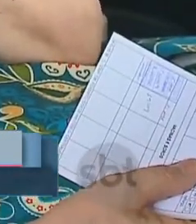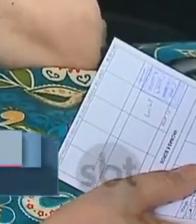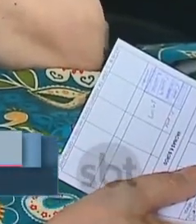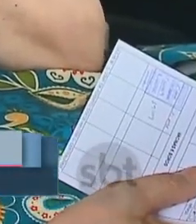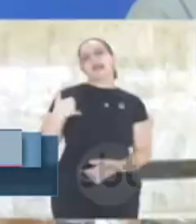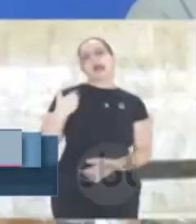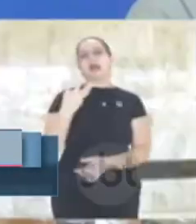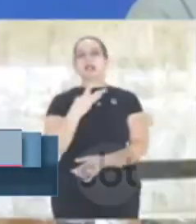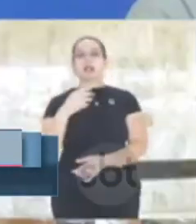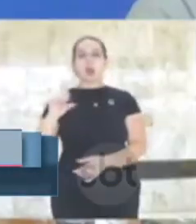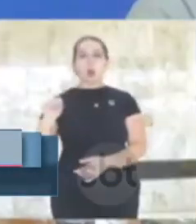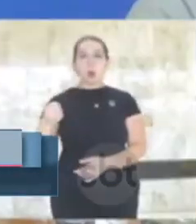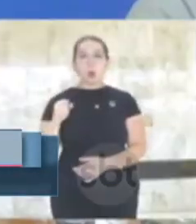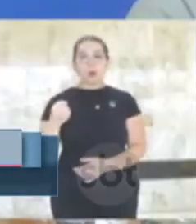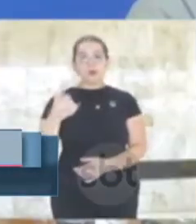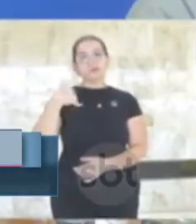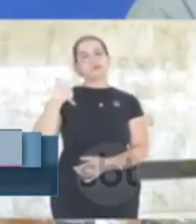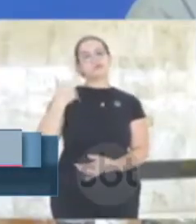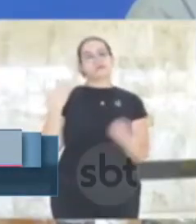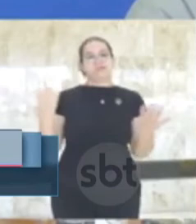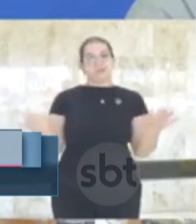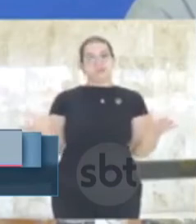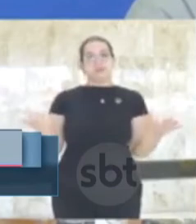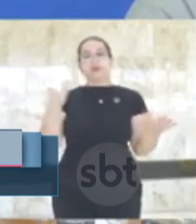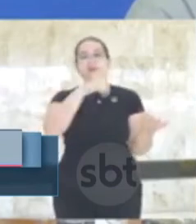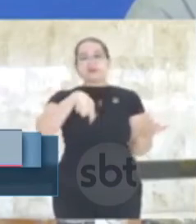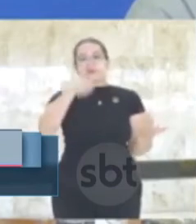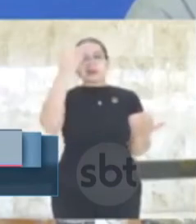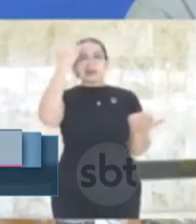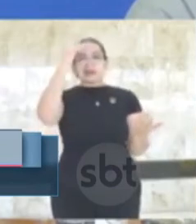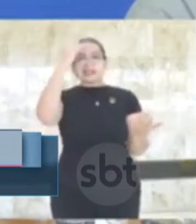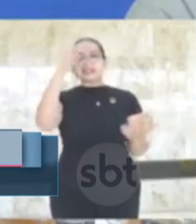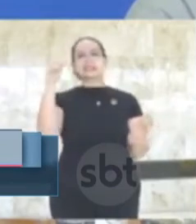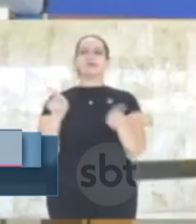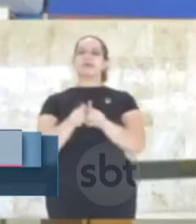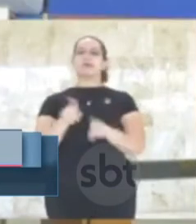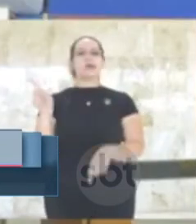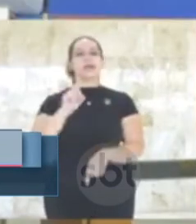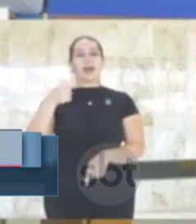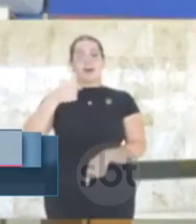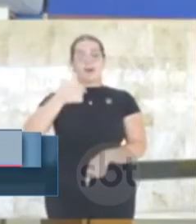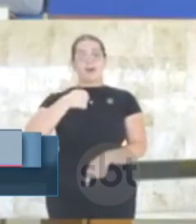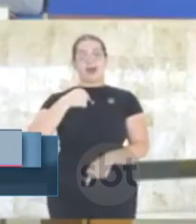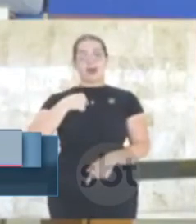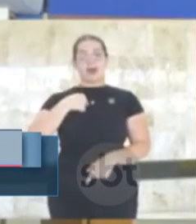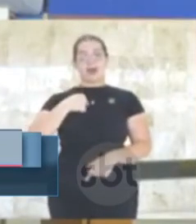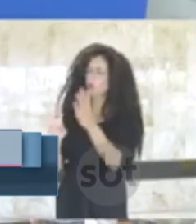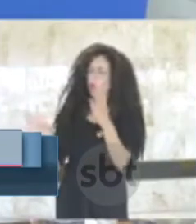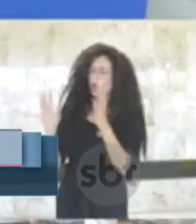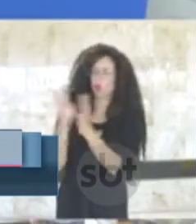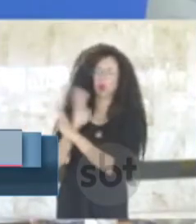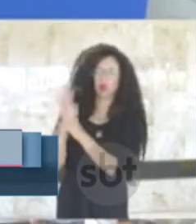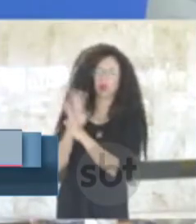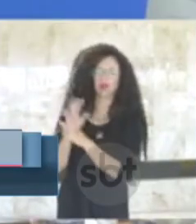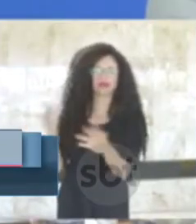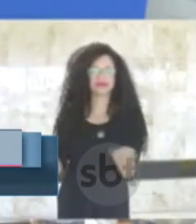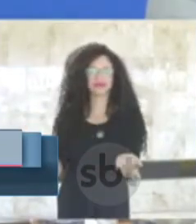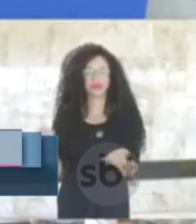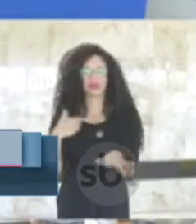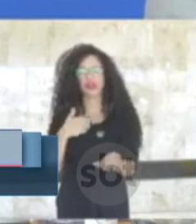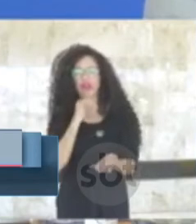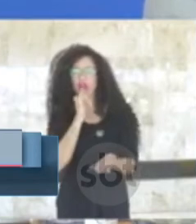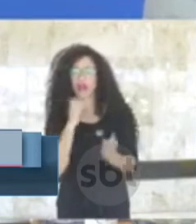no DF. O anúncio foi feito pelo chefe da Casa Civil, Gustavo Rocha, durante uma coletiva que também